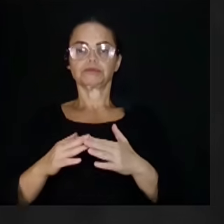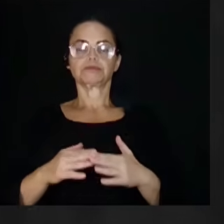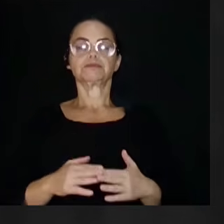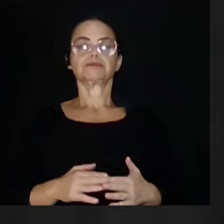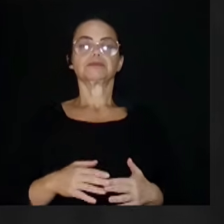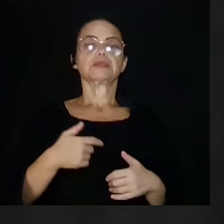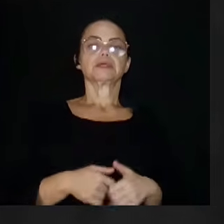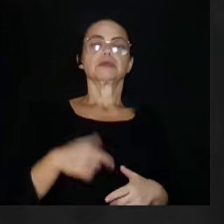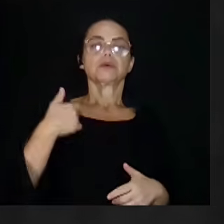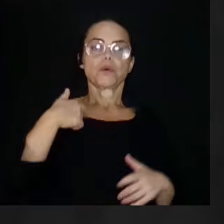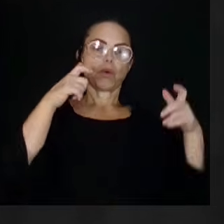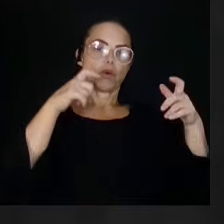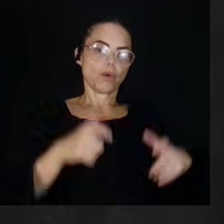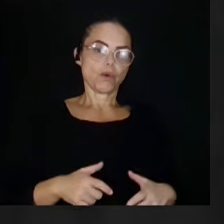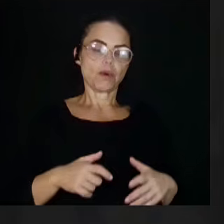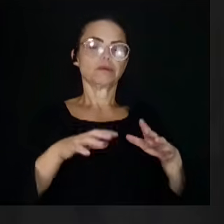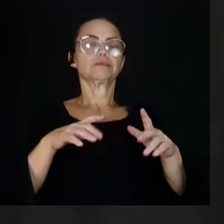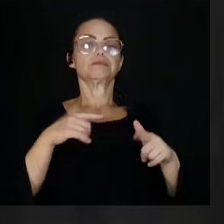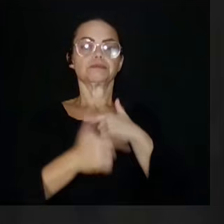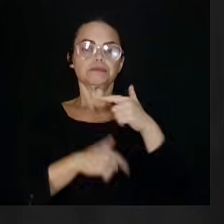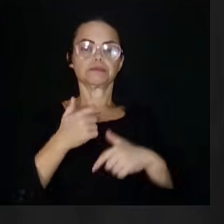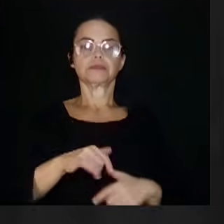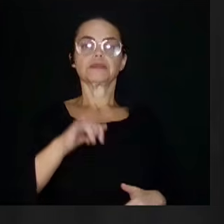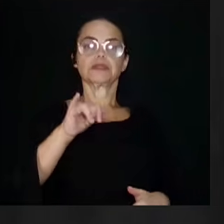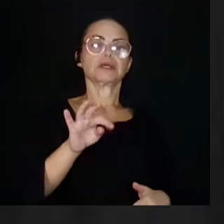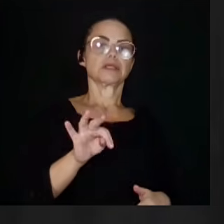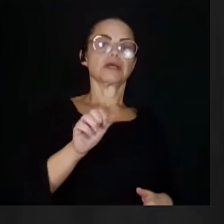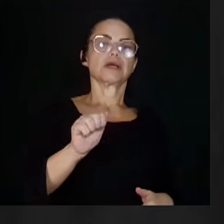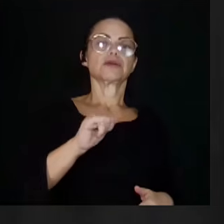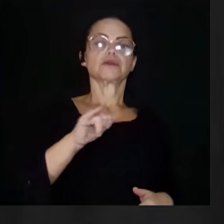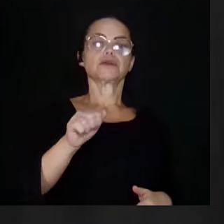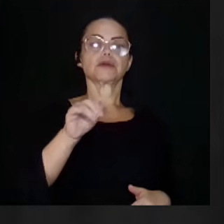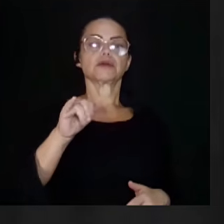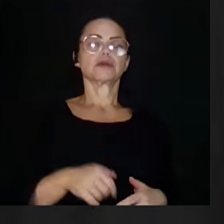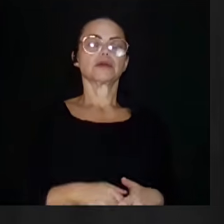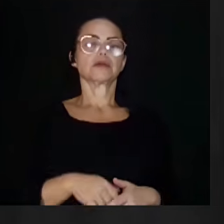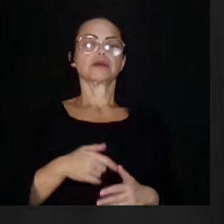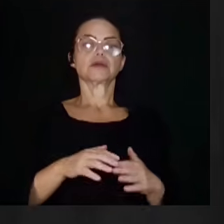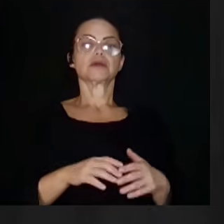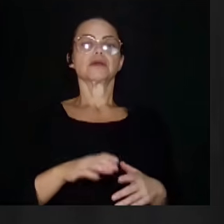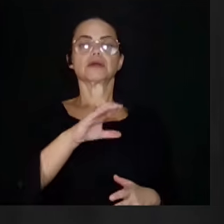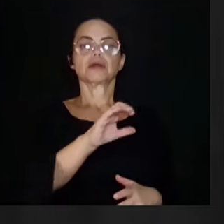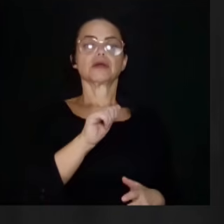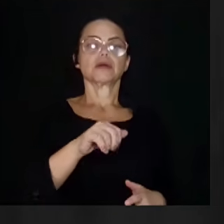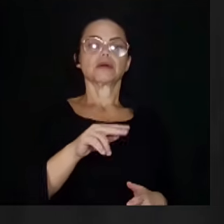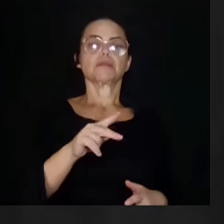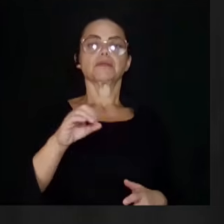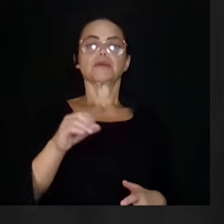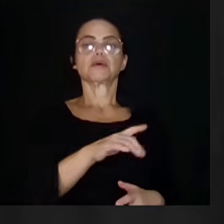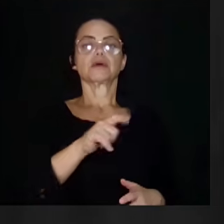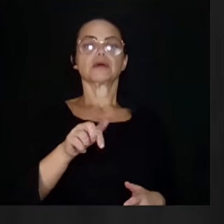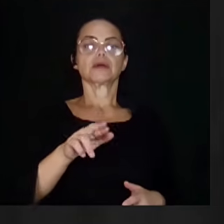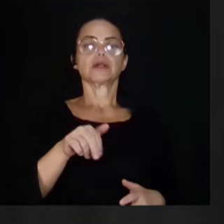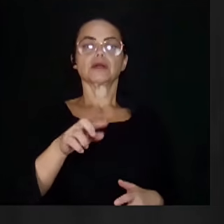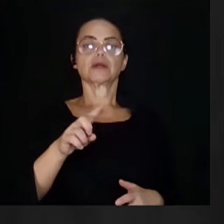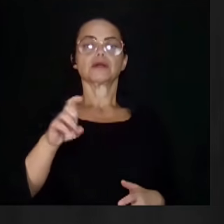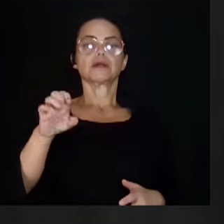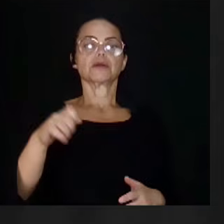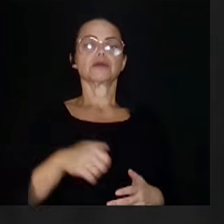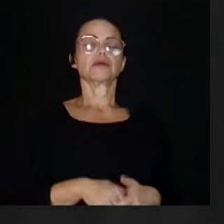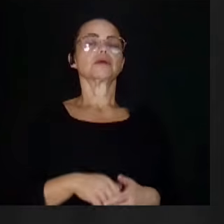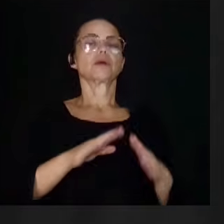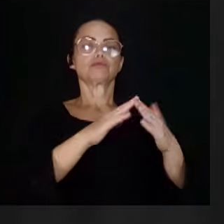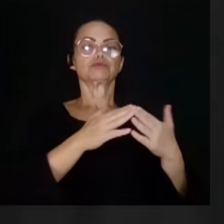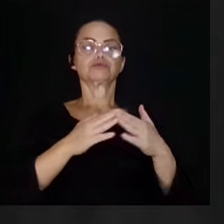Centro de Saúde do Parque Itajaí. Então ele é na região do Campo Grande, pega João Baido Lopes e segue reto toda a vida. Vai que